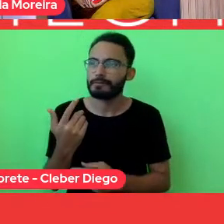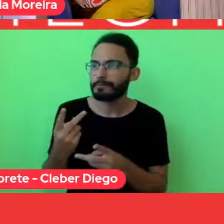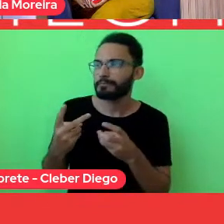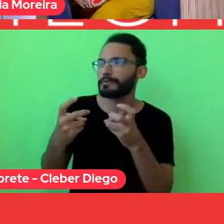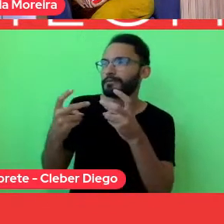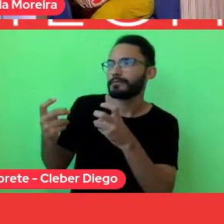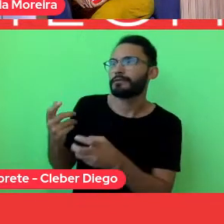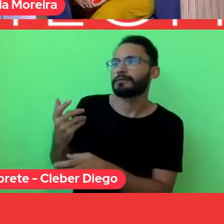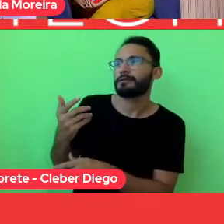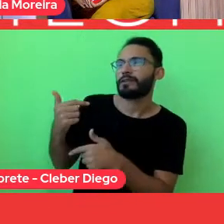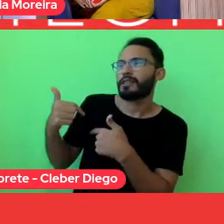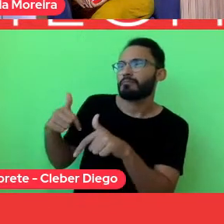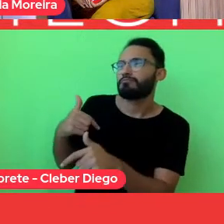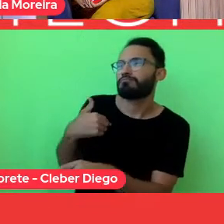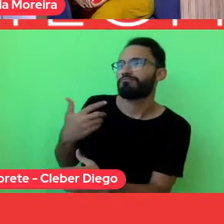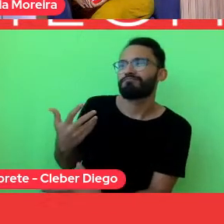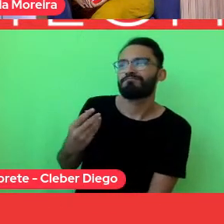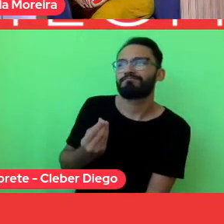cuidado,